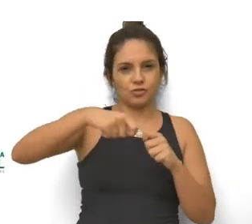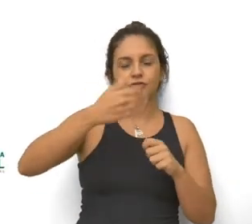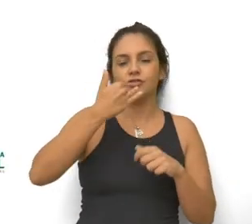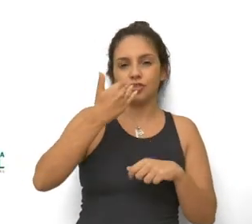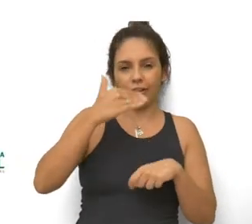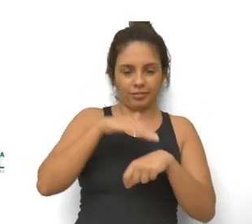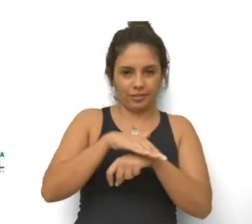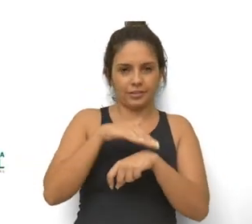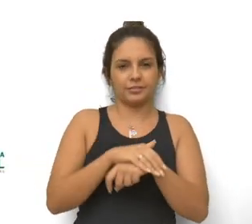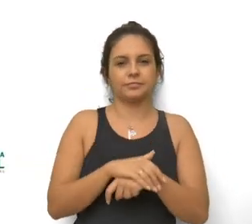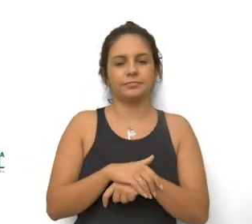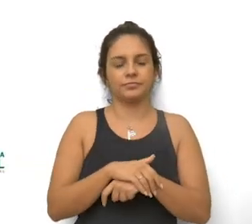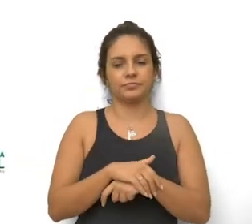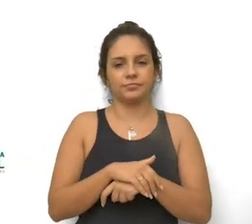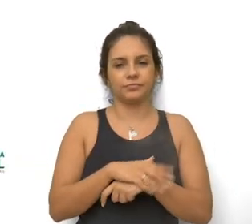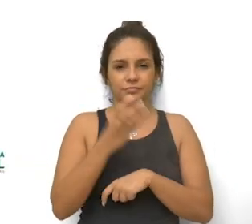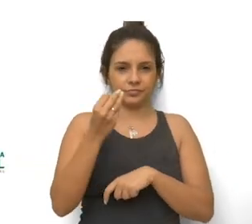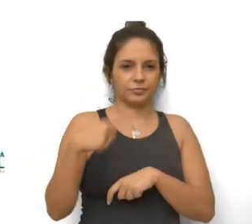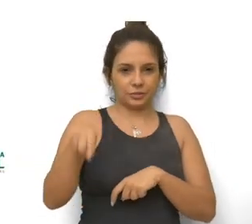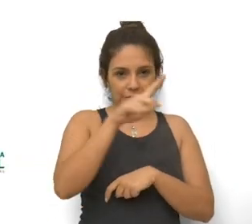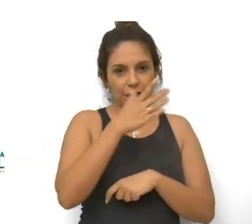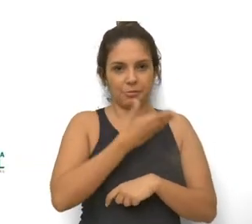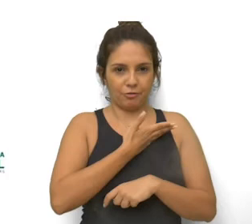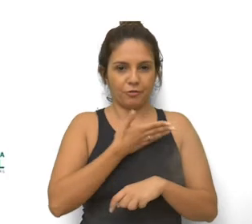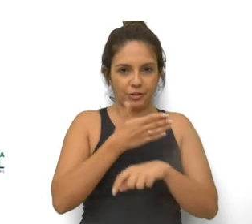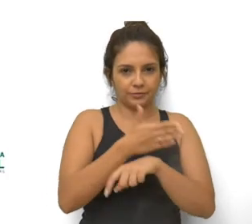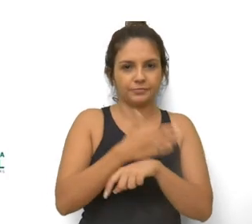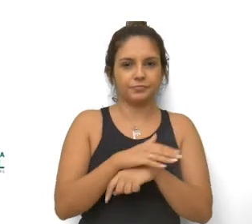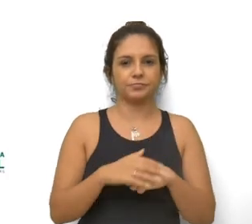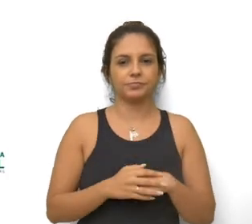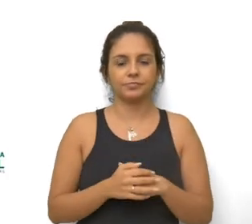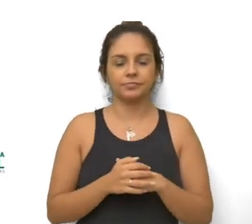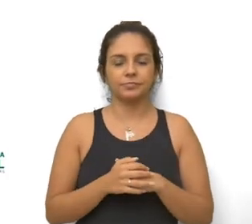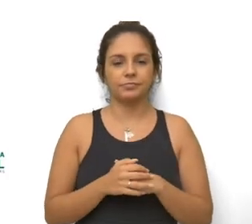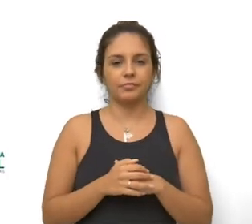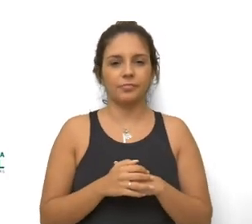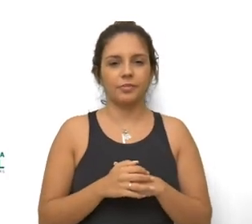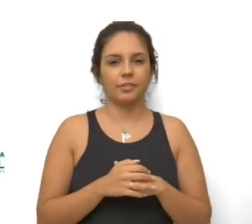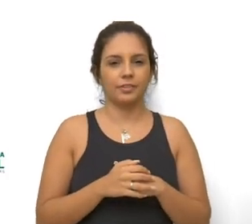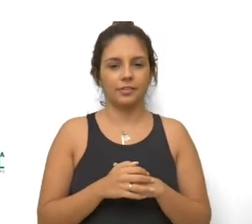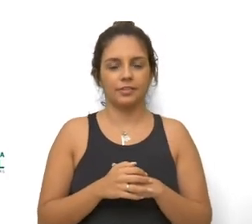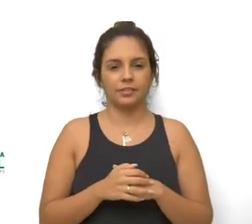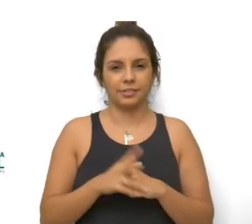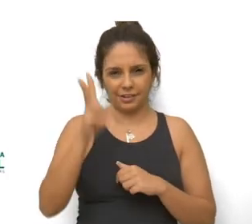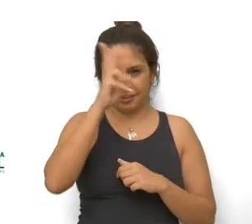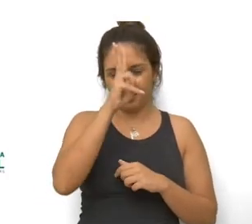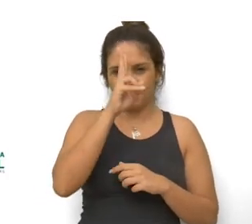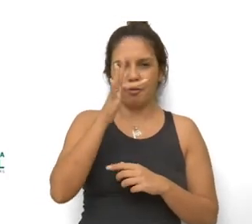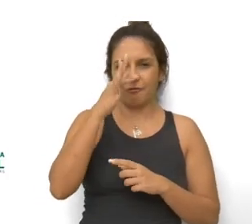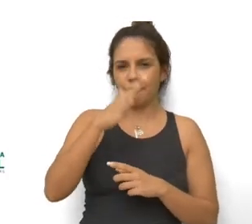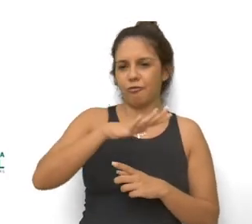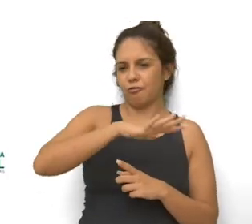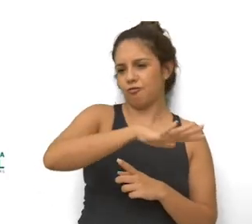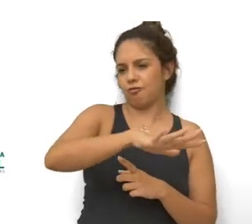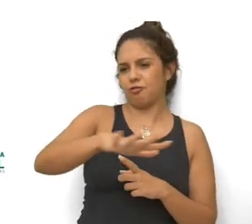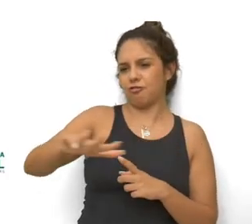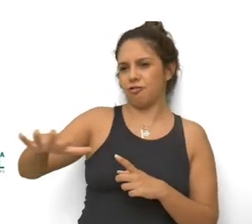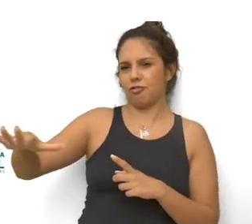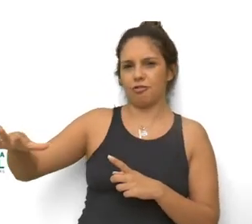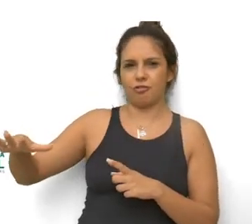jantar lá para vários amigos que foram. esse E eu jantar. me lembro muito bem aquele jardim,